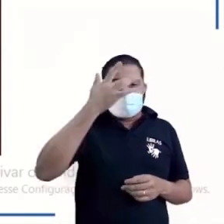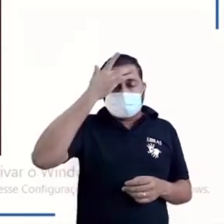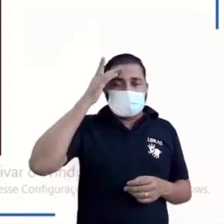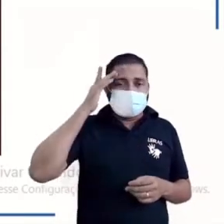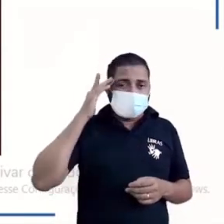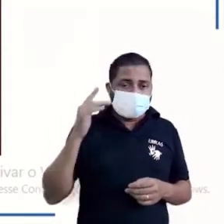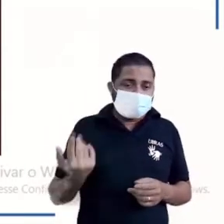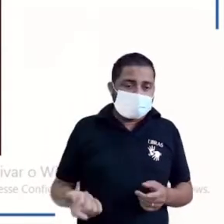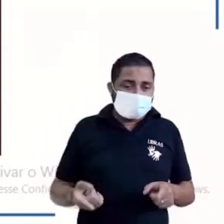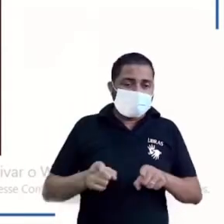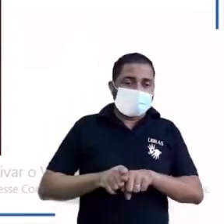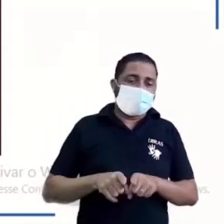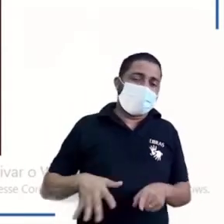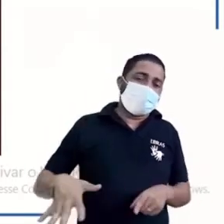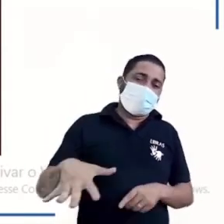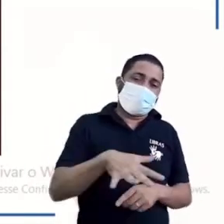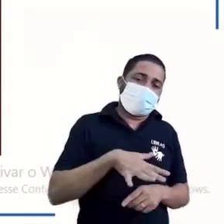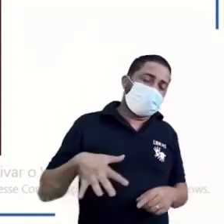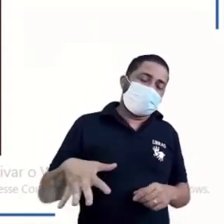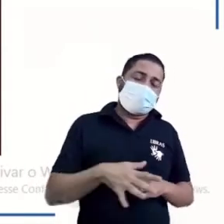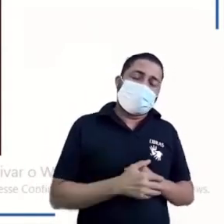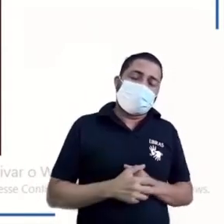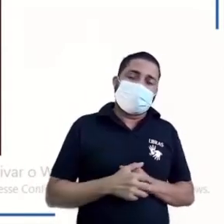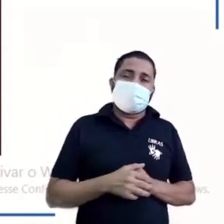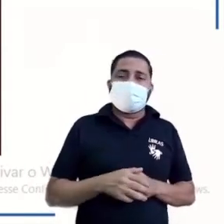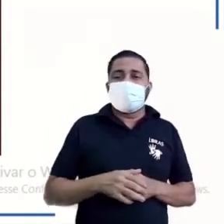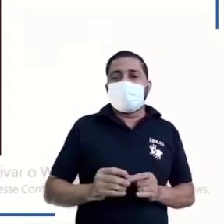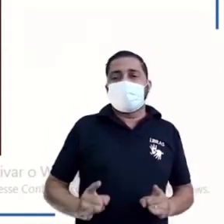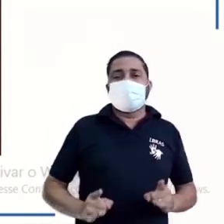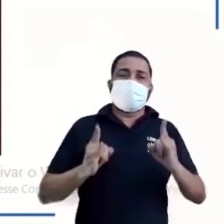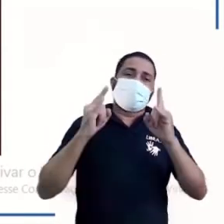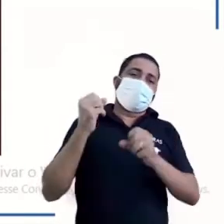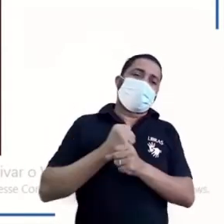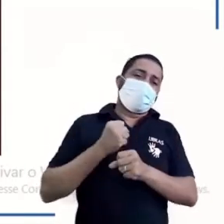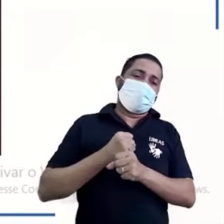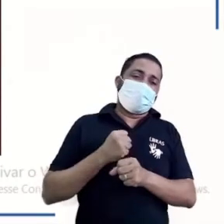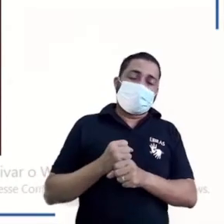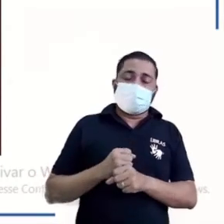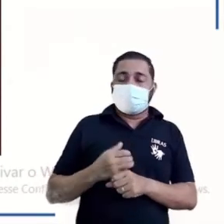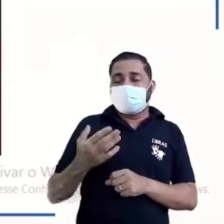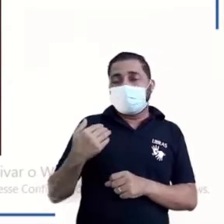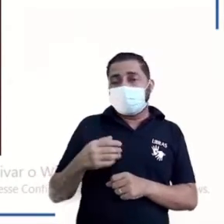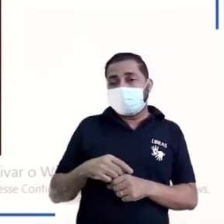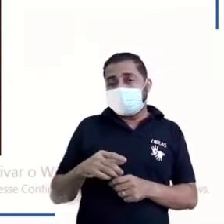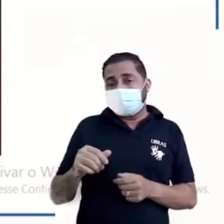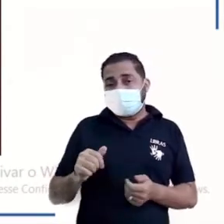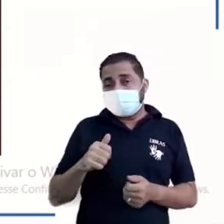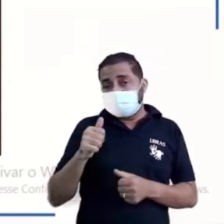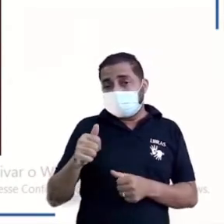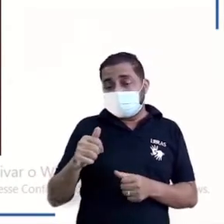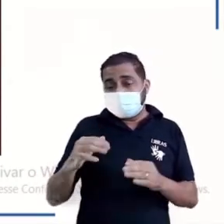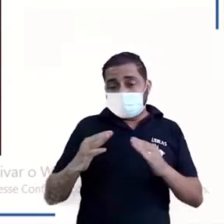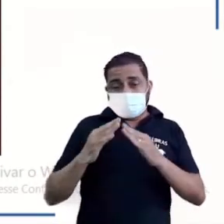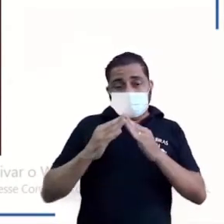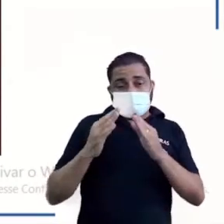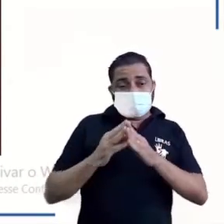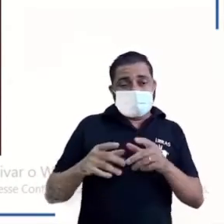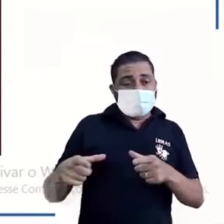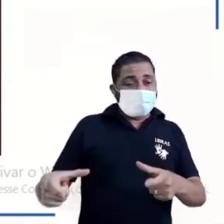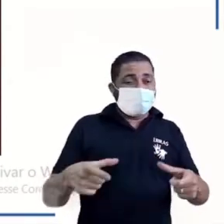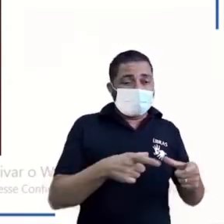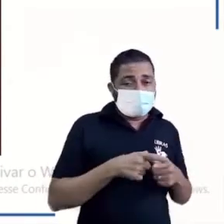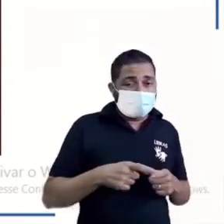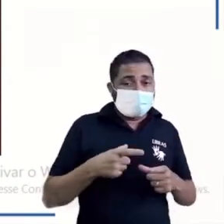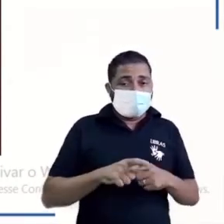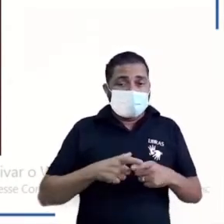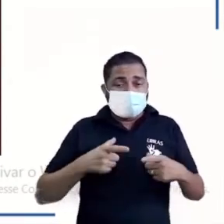se apropria desses espaços. Geralmente são prédios antigos abandonados que são reformulados para moradias e ficam com esses espaços muito